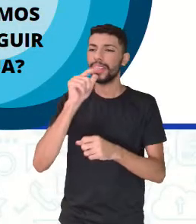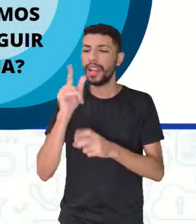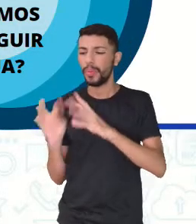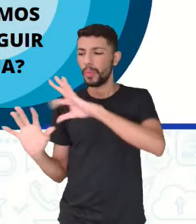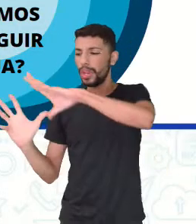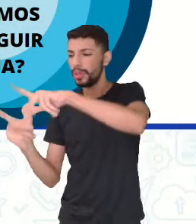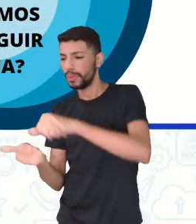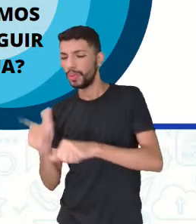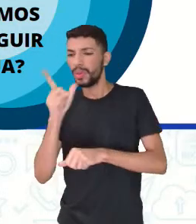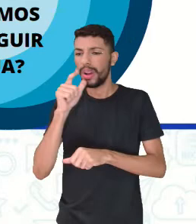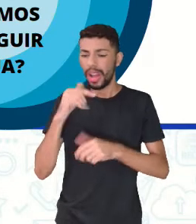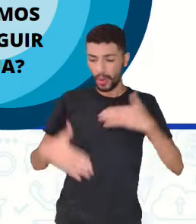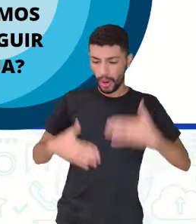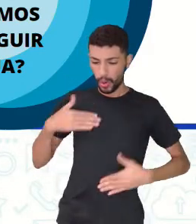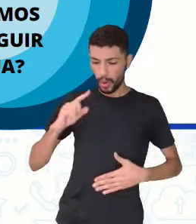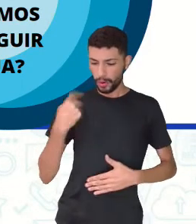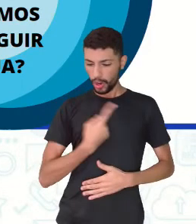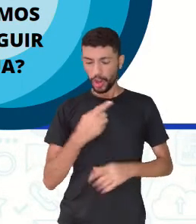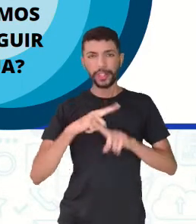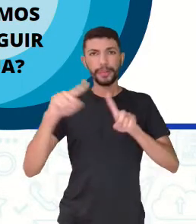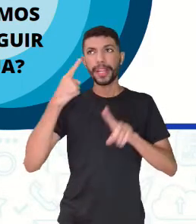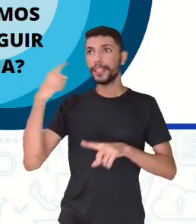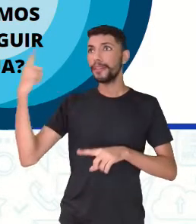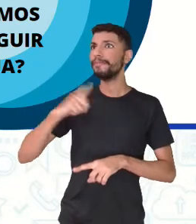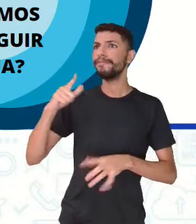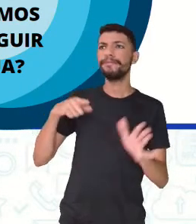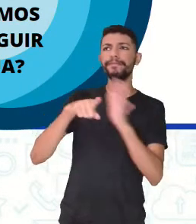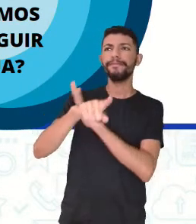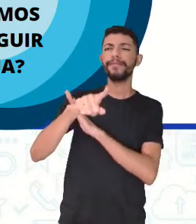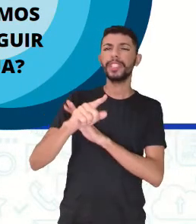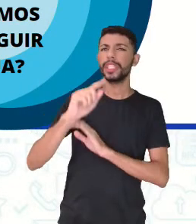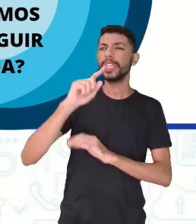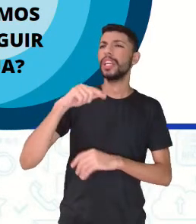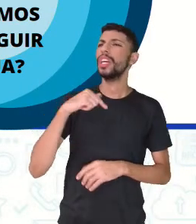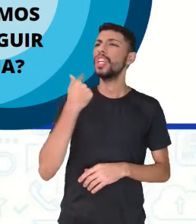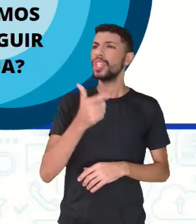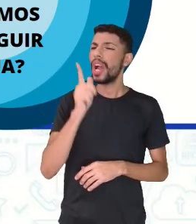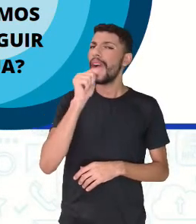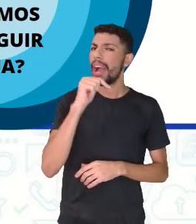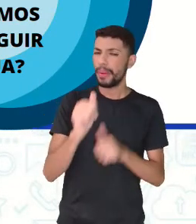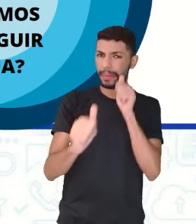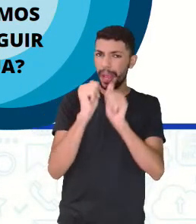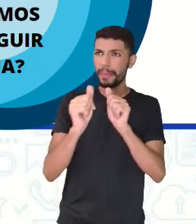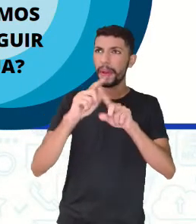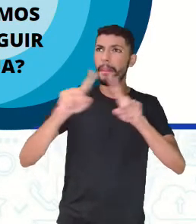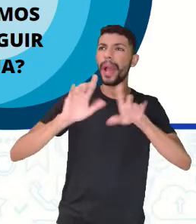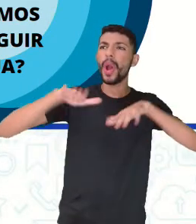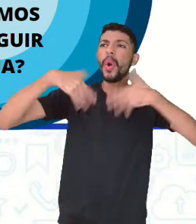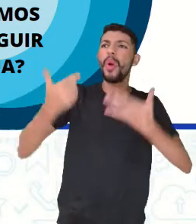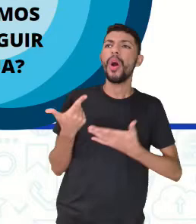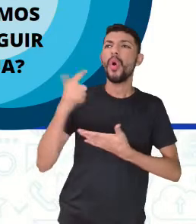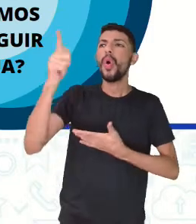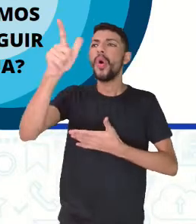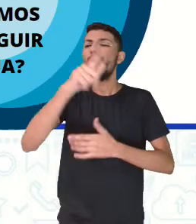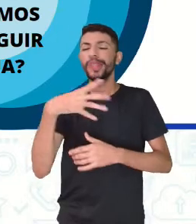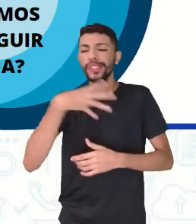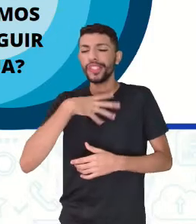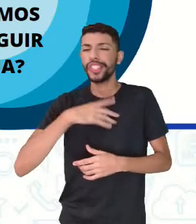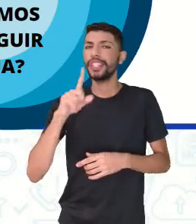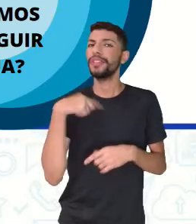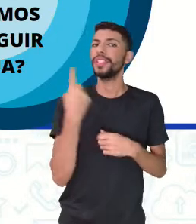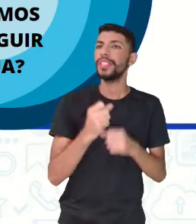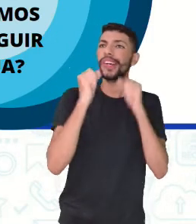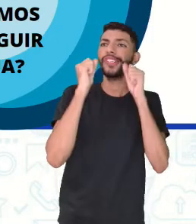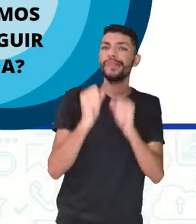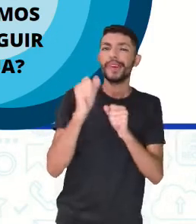água no nosso corpo, mas aí vem uma perguntinha. Além da gente tomar água, quais são outras maneiras que a gente pode, né,